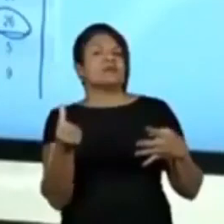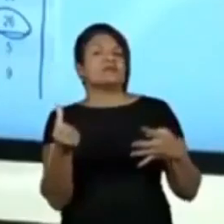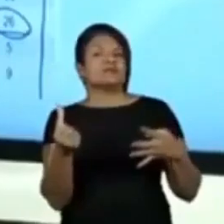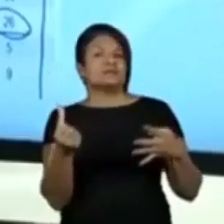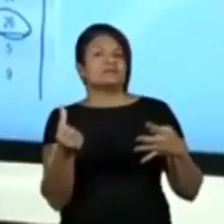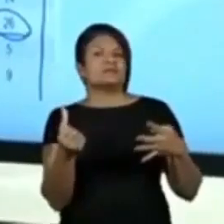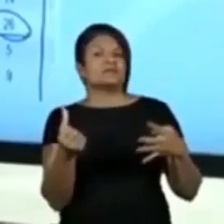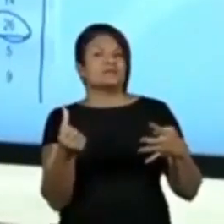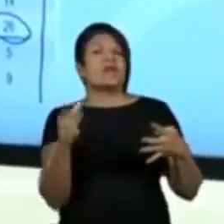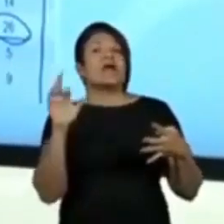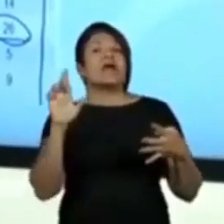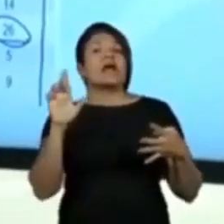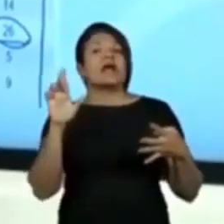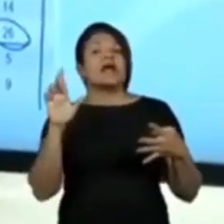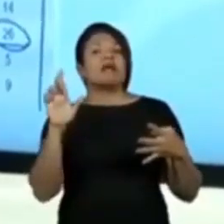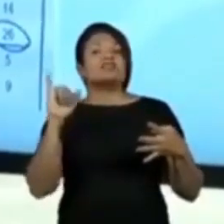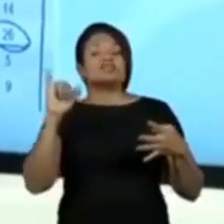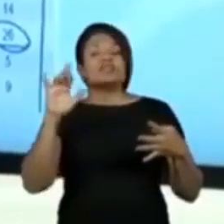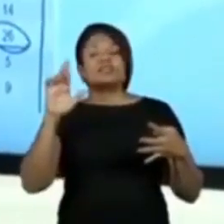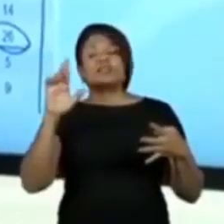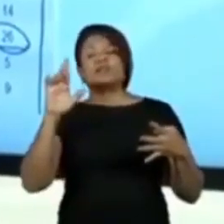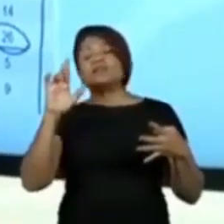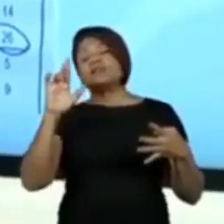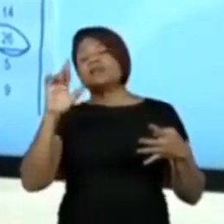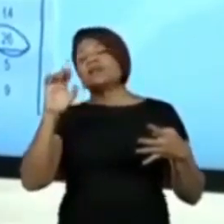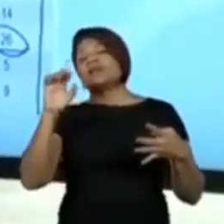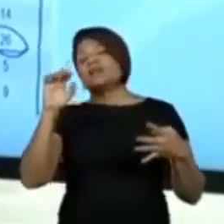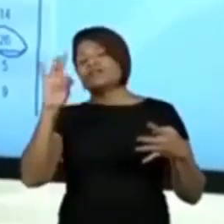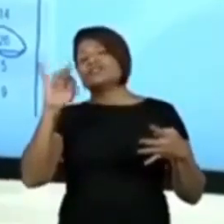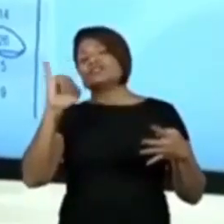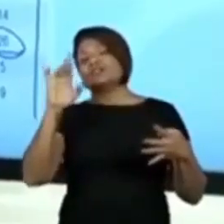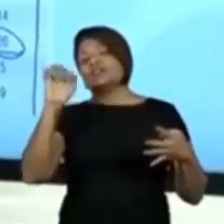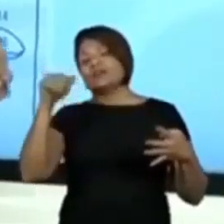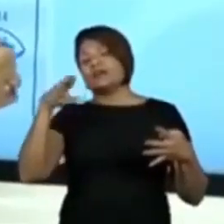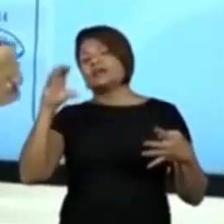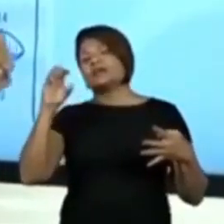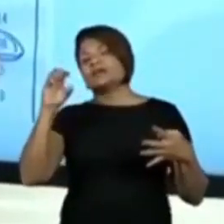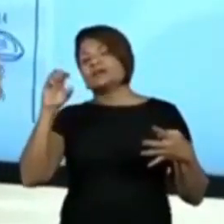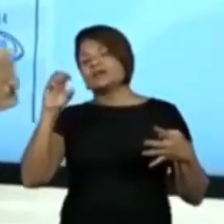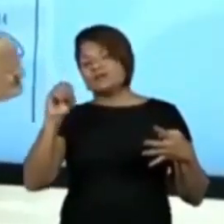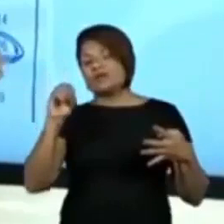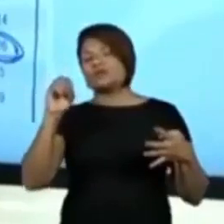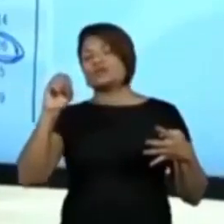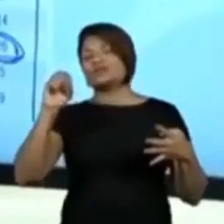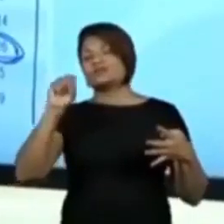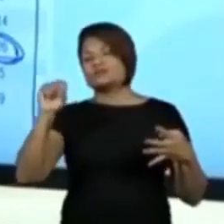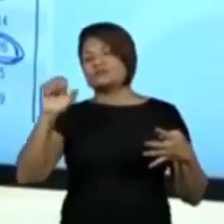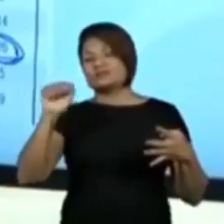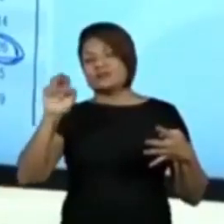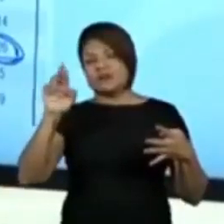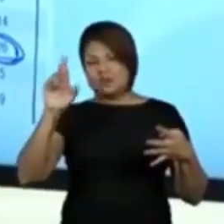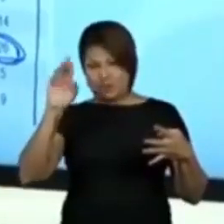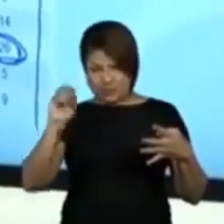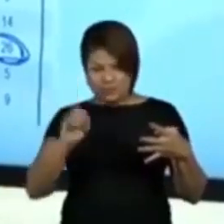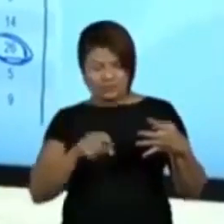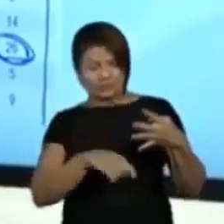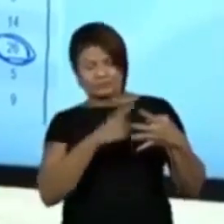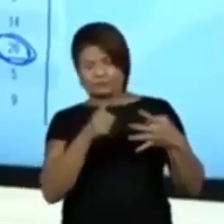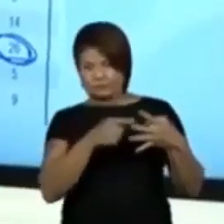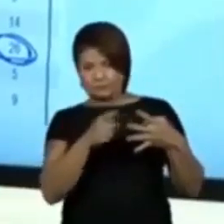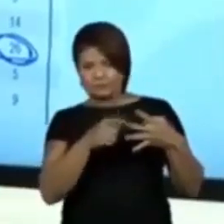26. De novo, linha com a minha coluna, até chegar lá no